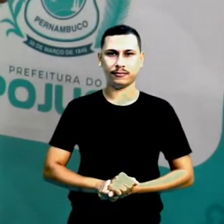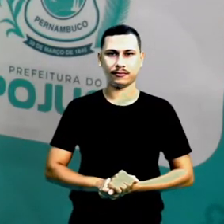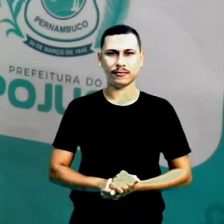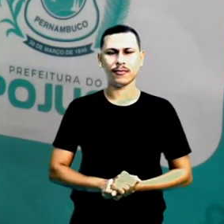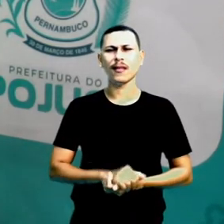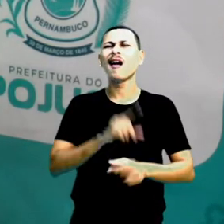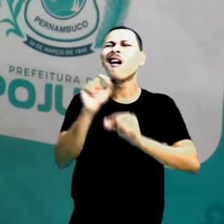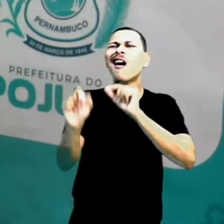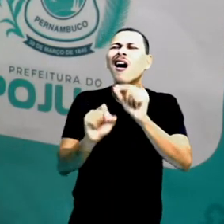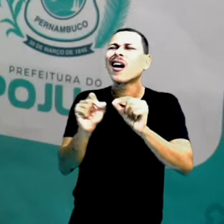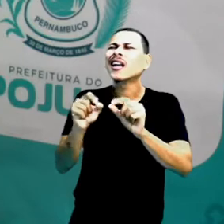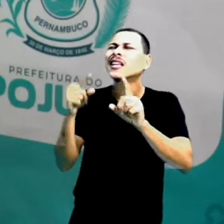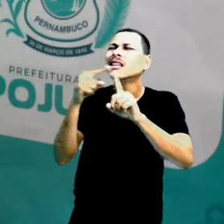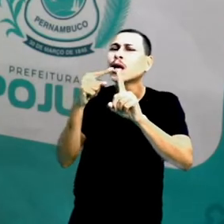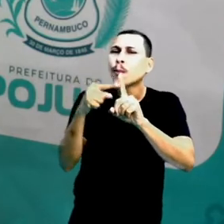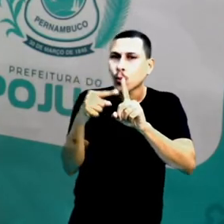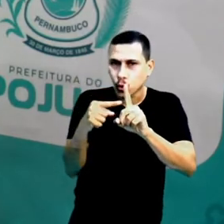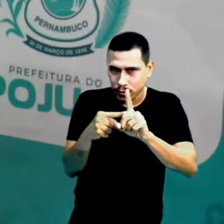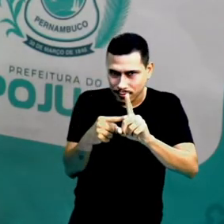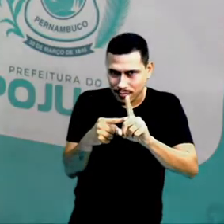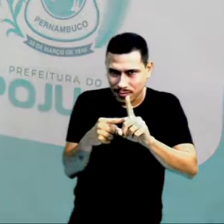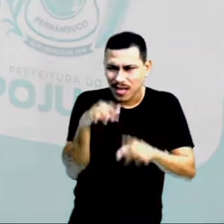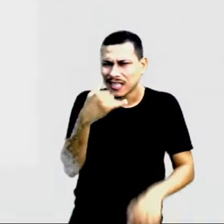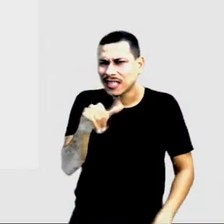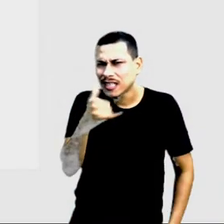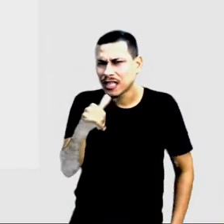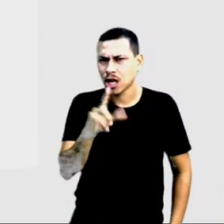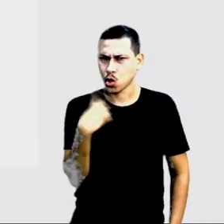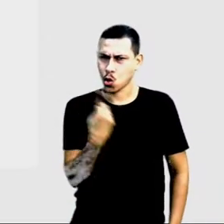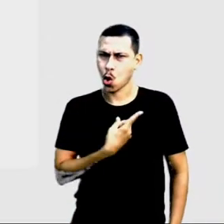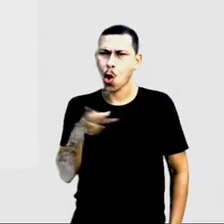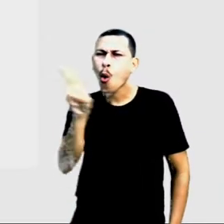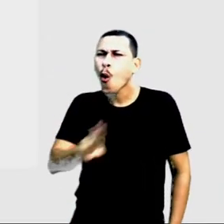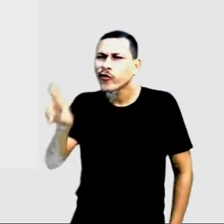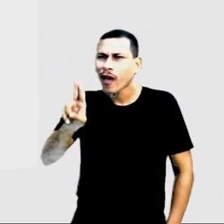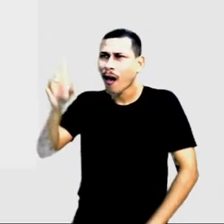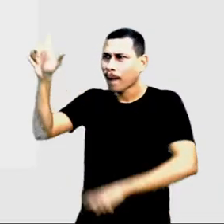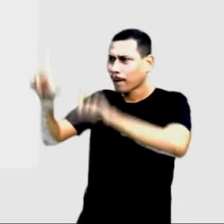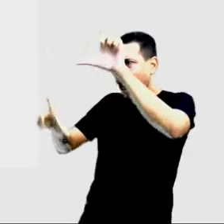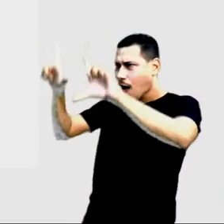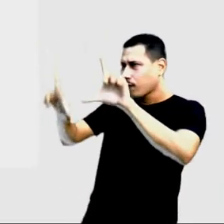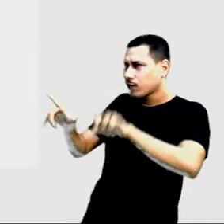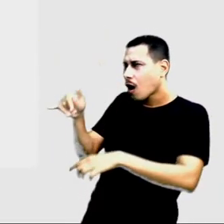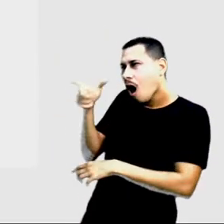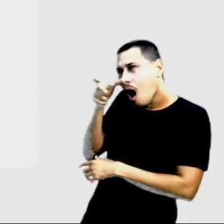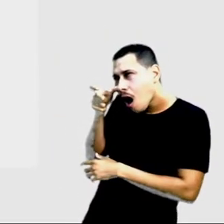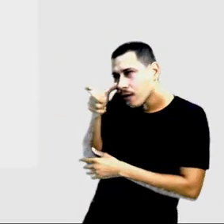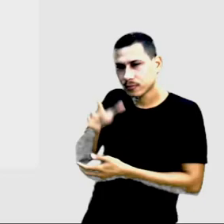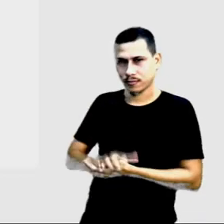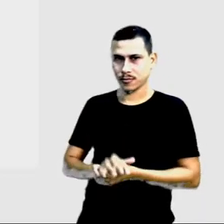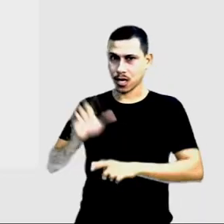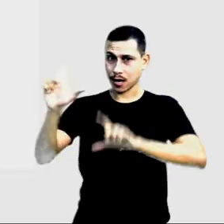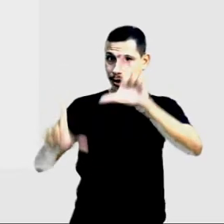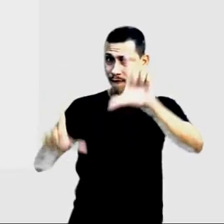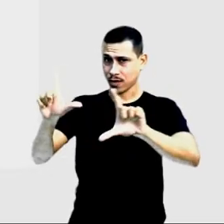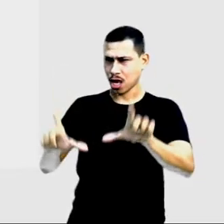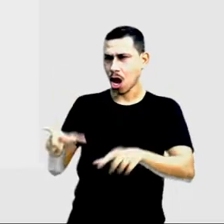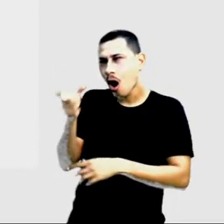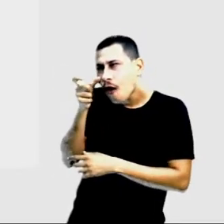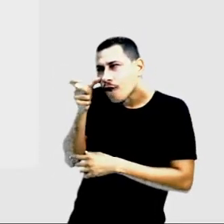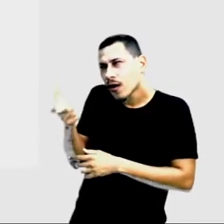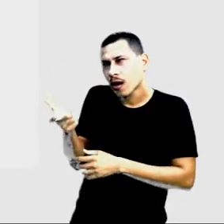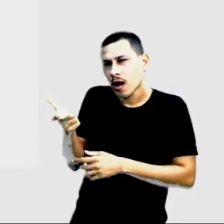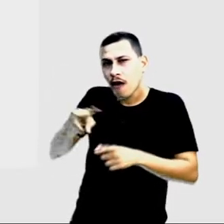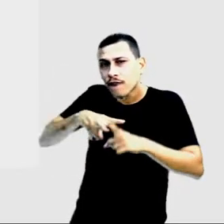E que tipo de energia a gente utiliza para assistir uma televisão? A televisão, ela funciona com que